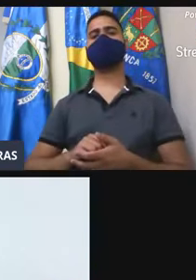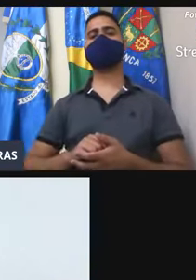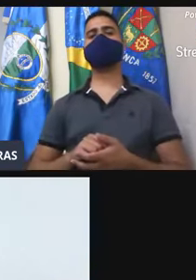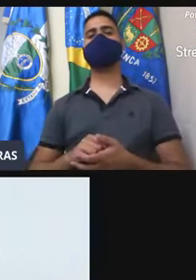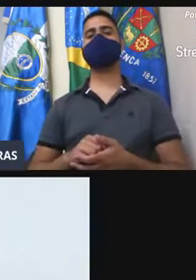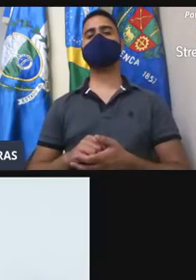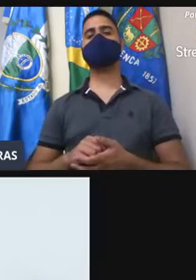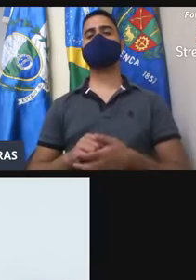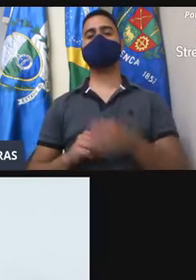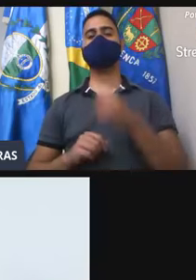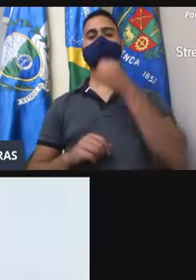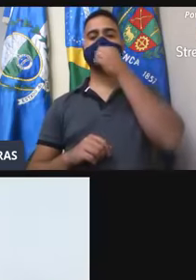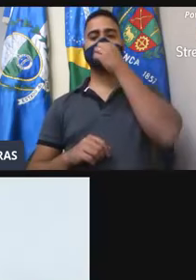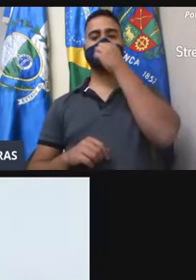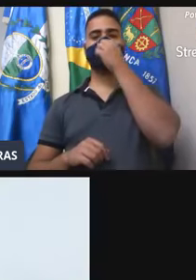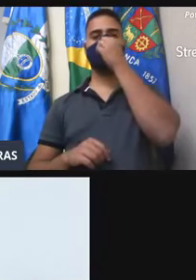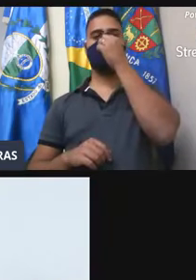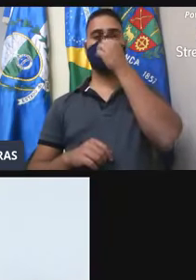numa situação